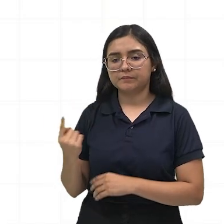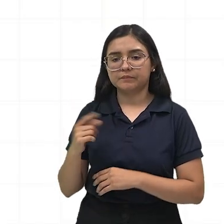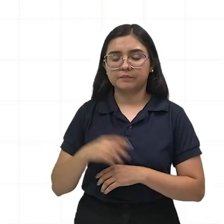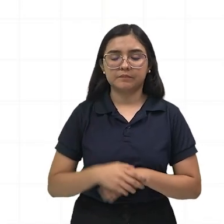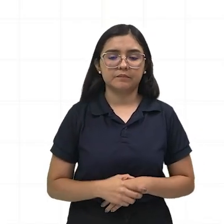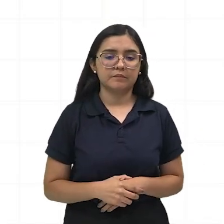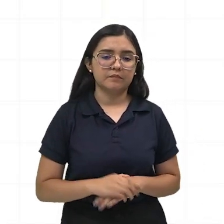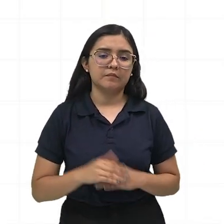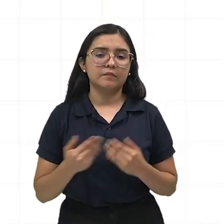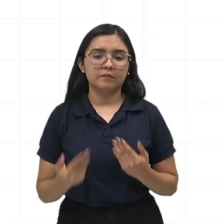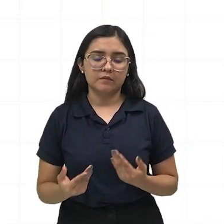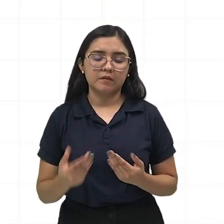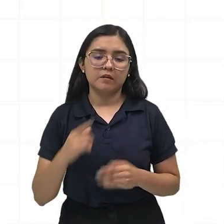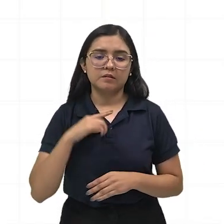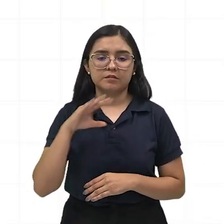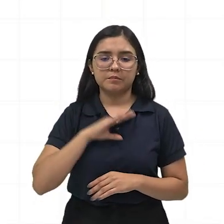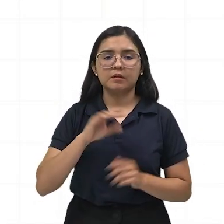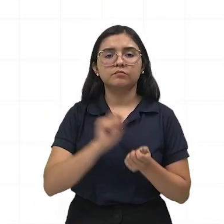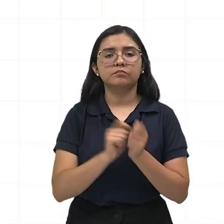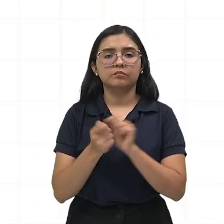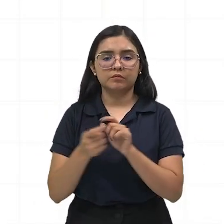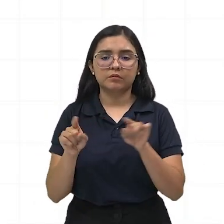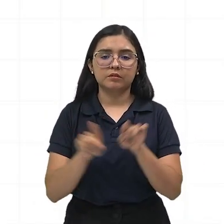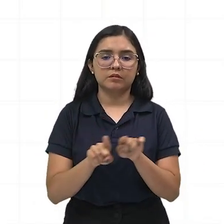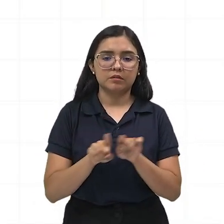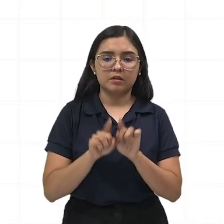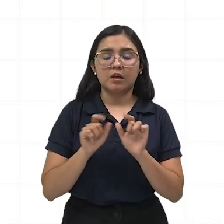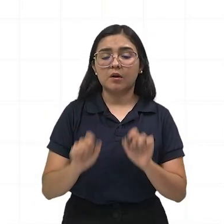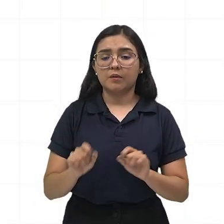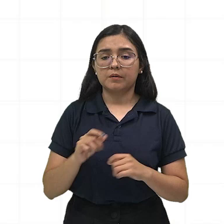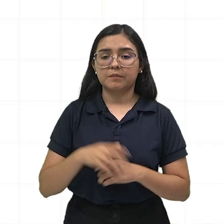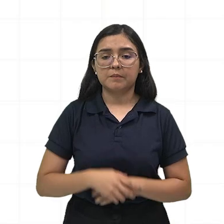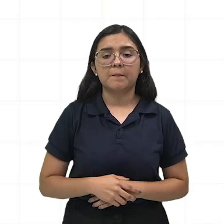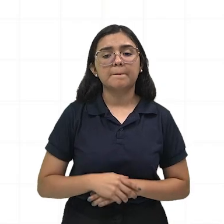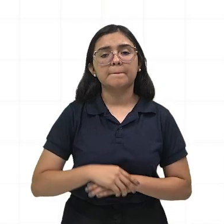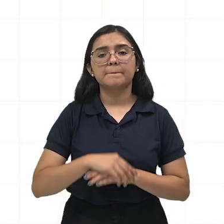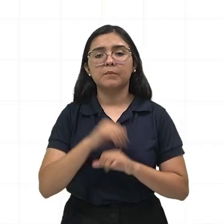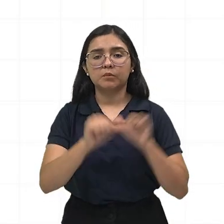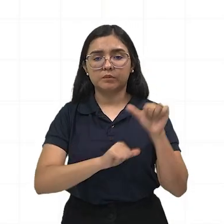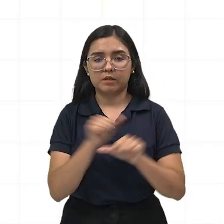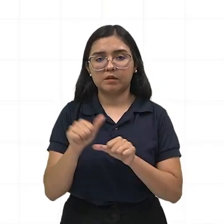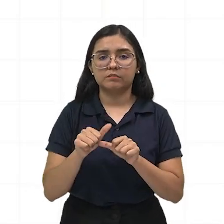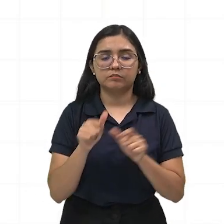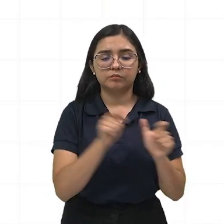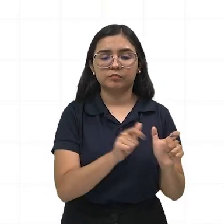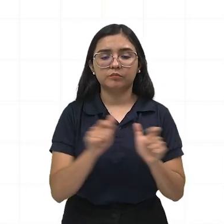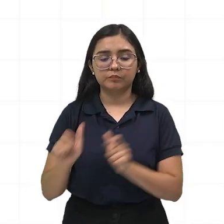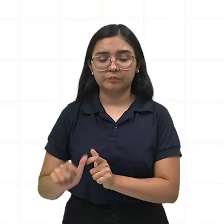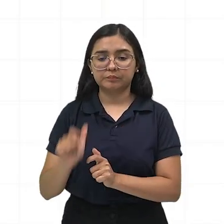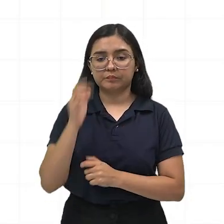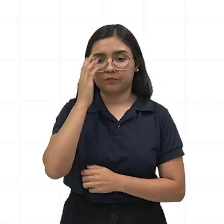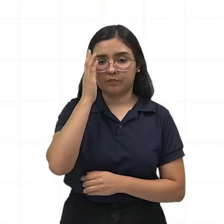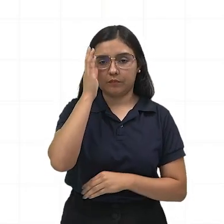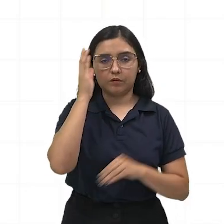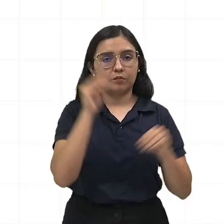aí, as decodificações, né, transladar é mudar, né, de posição. Então,